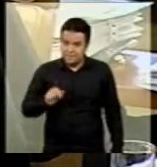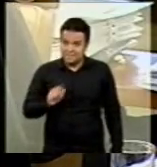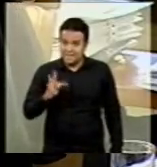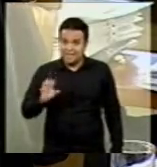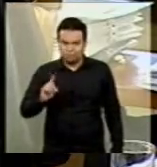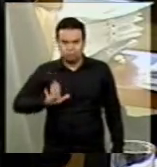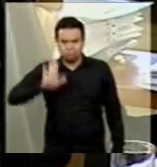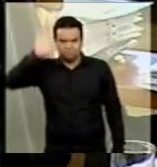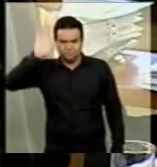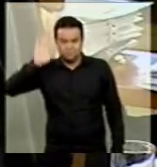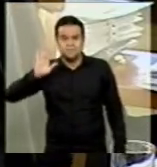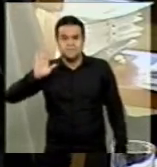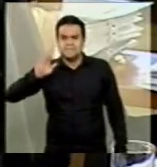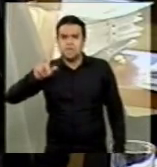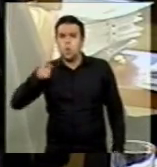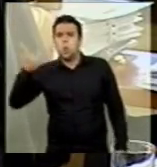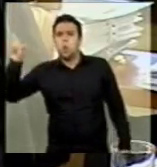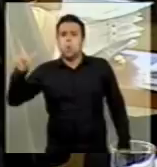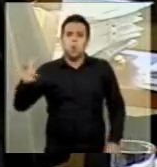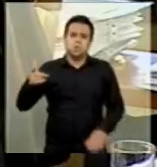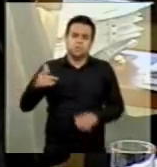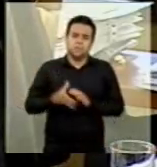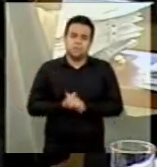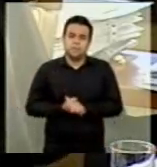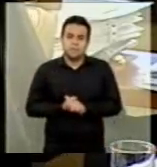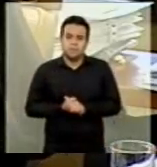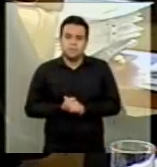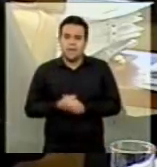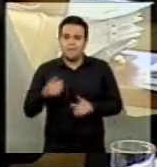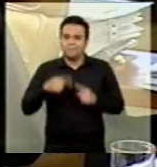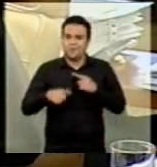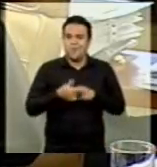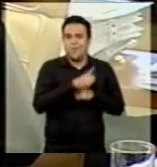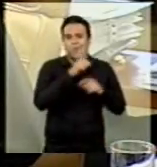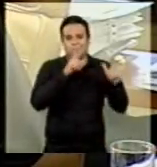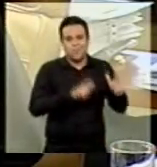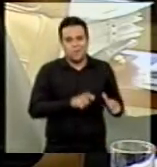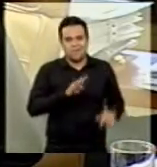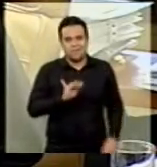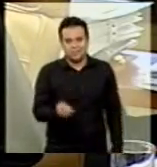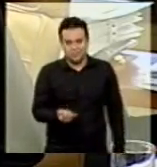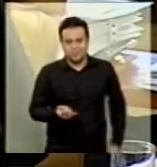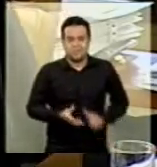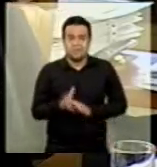do relator e daqueles que o acompanharam na íntegra, seriam fatos a